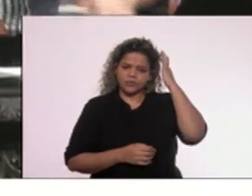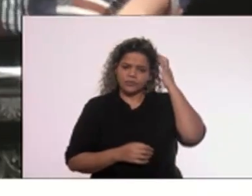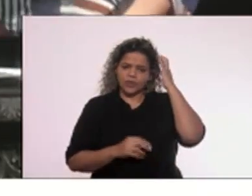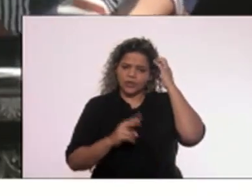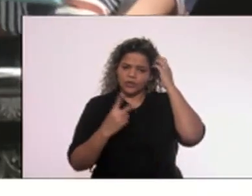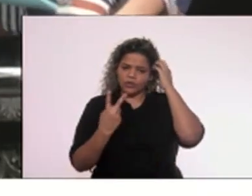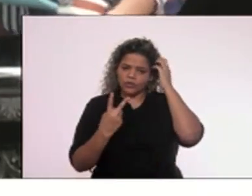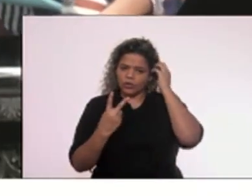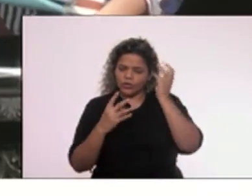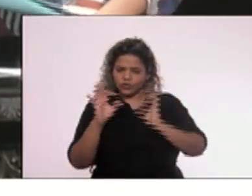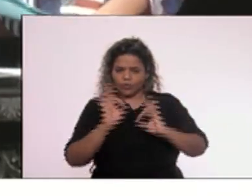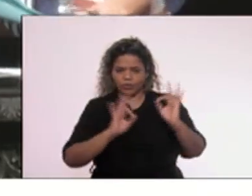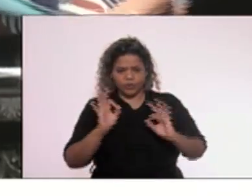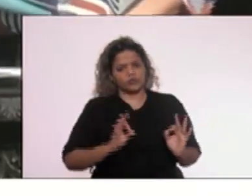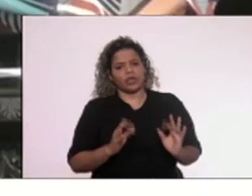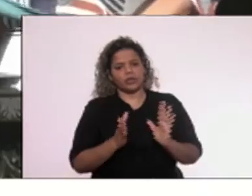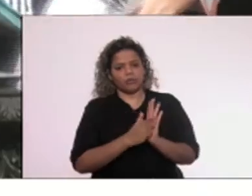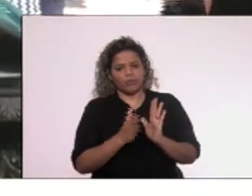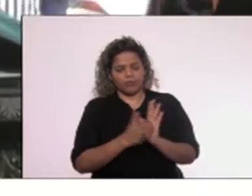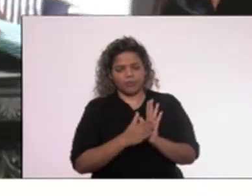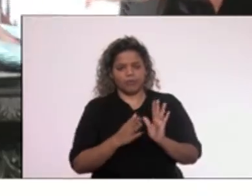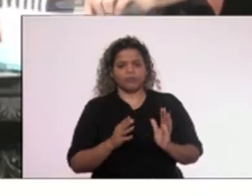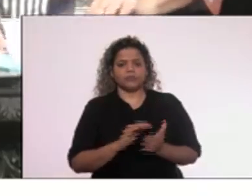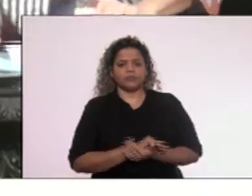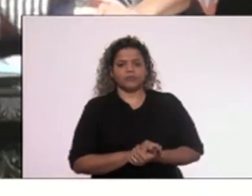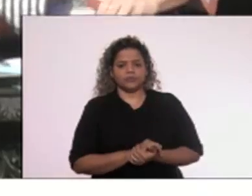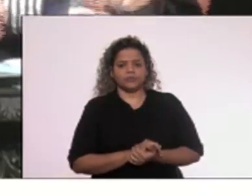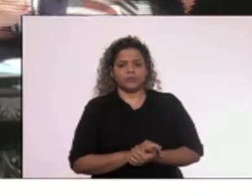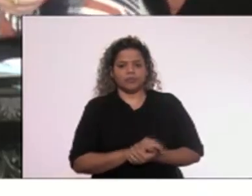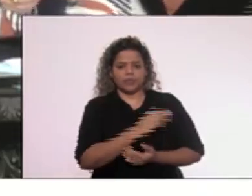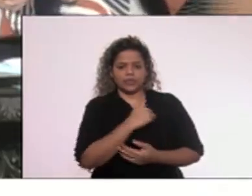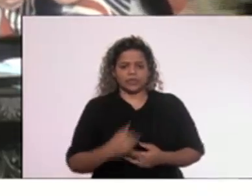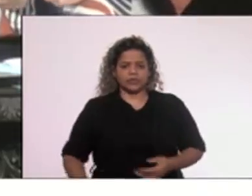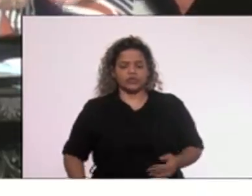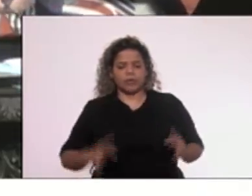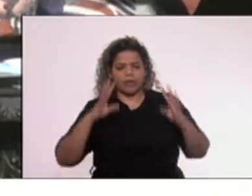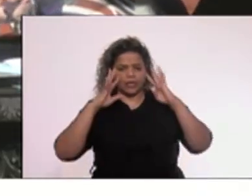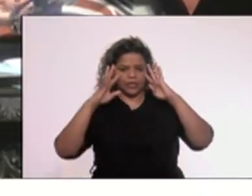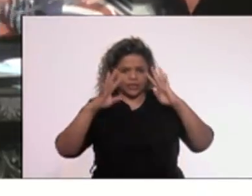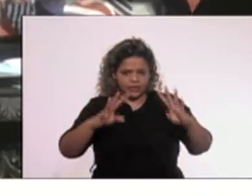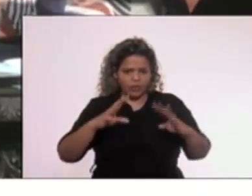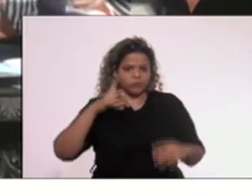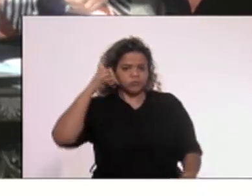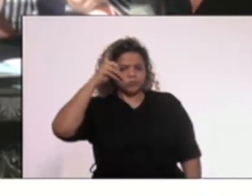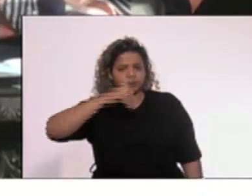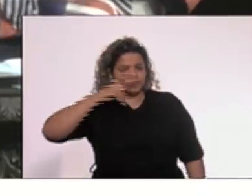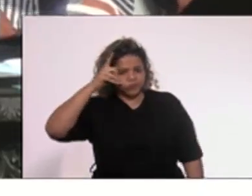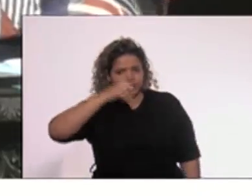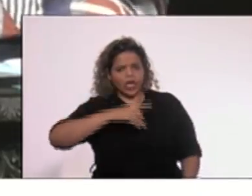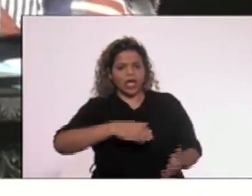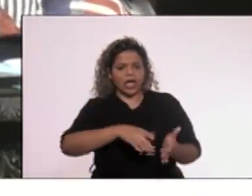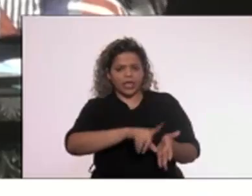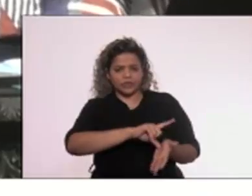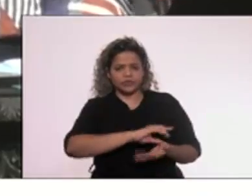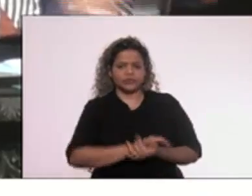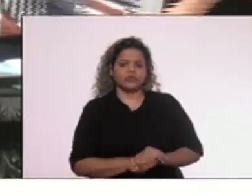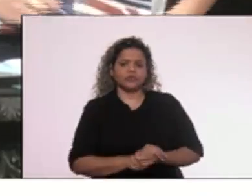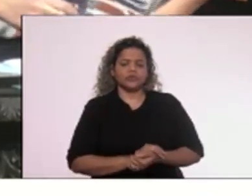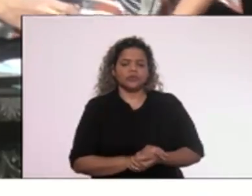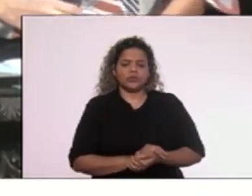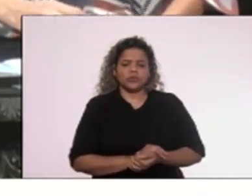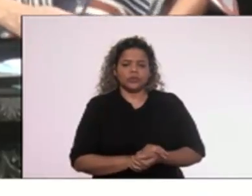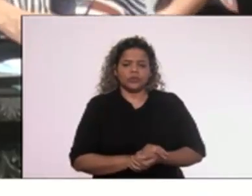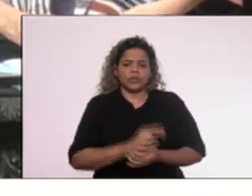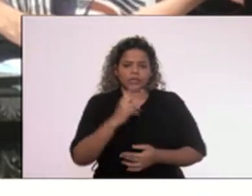2 projetos da pauta. Presidente, você chama a atenção, senhores e senhoras deputados, antes de fazermos